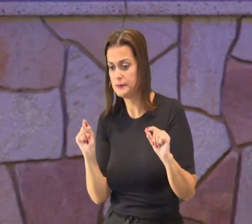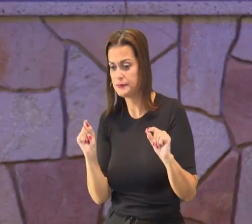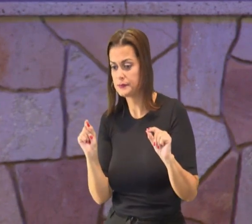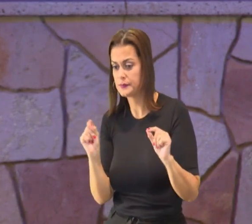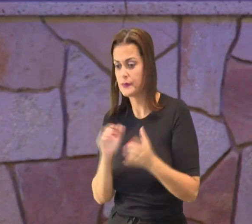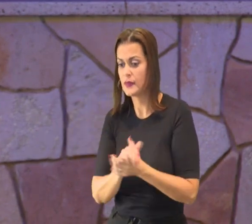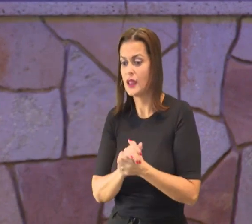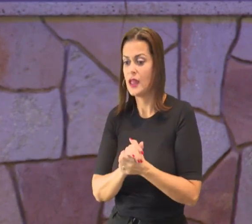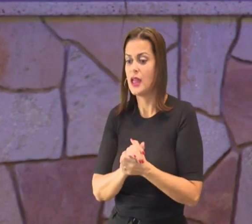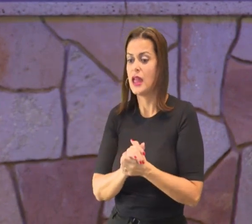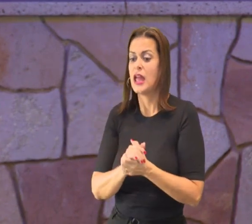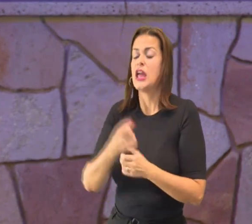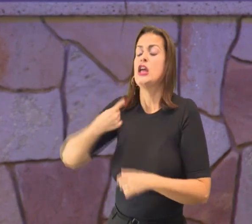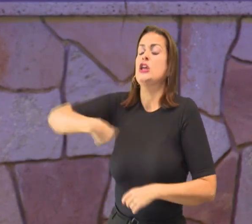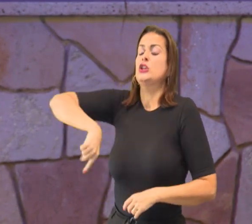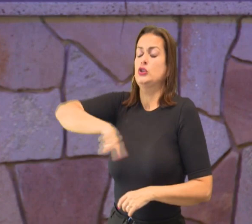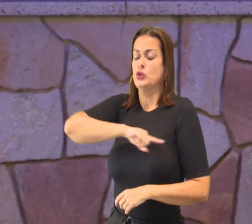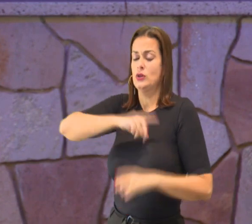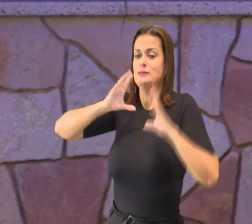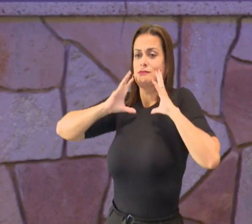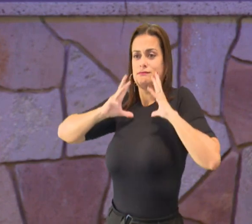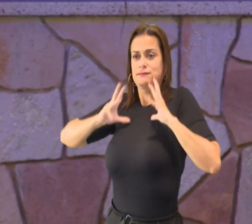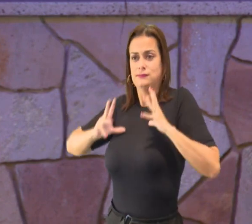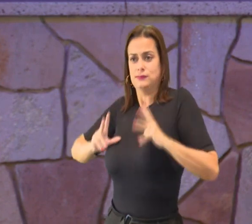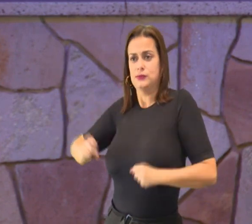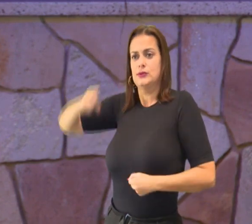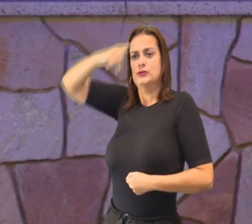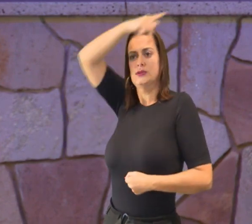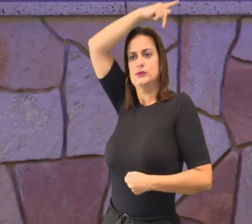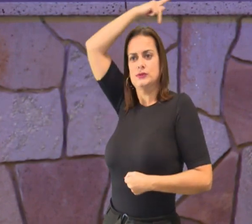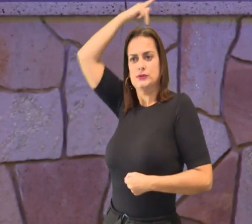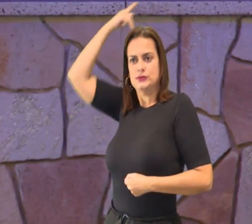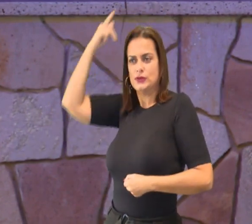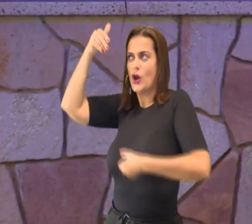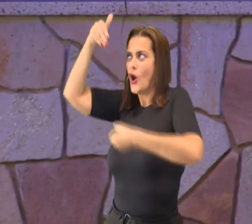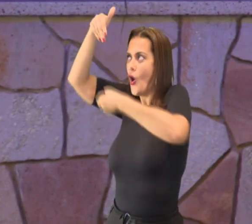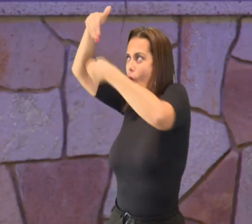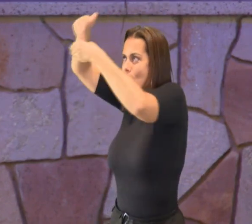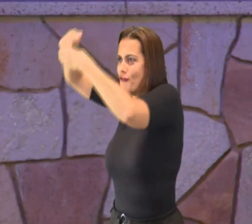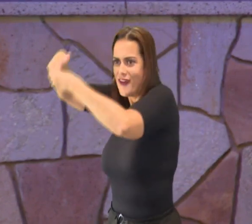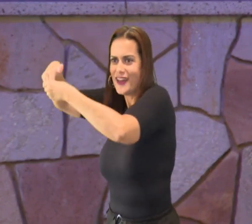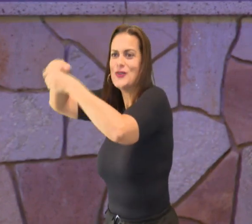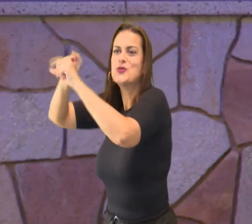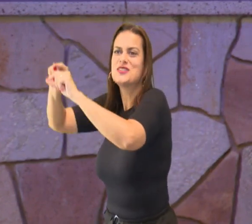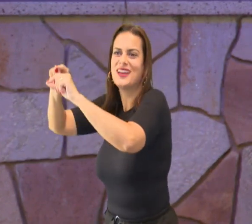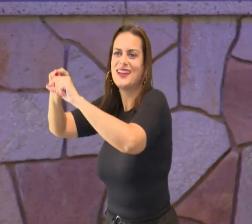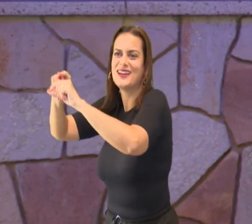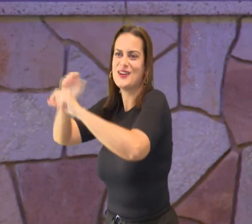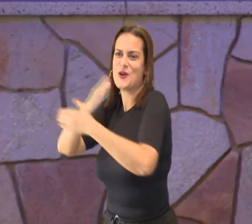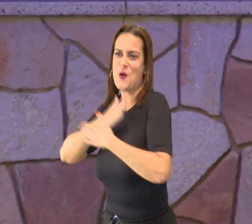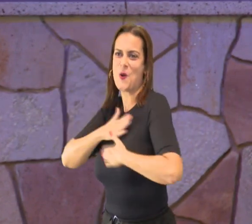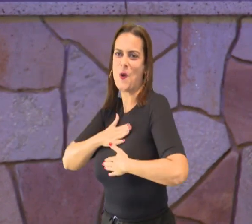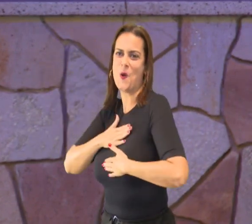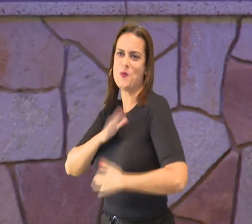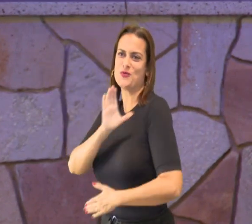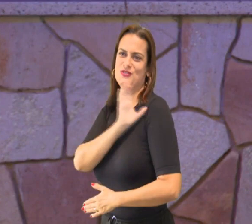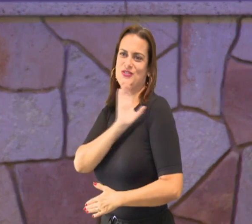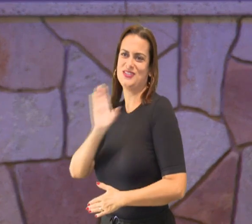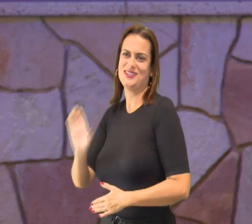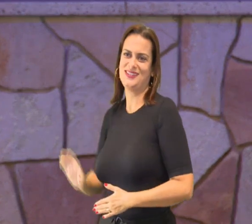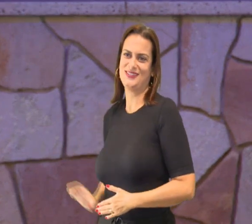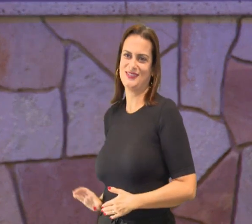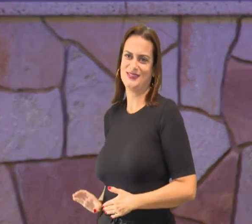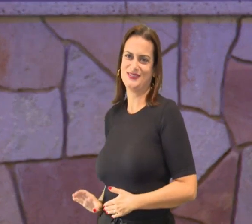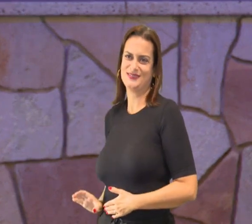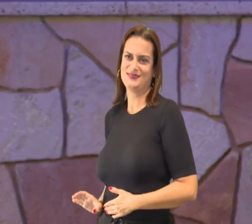Nessa vontade é que temos sido santificados mediante a oferta do corpo de Jesus Cristo, uma vez por